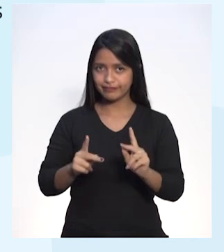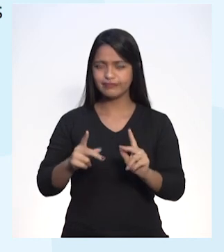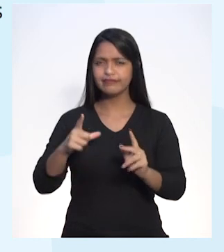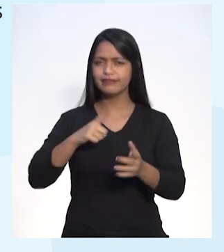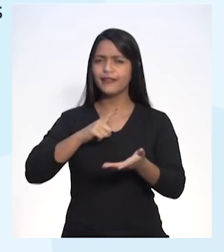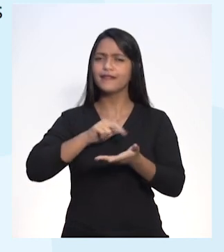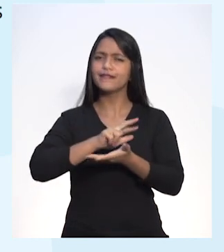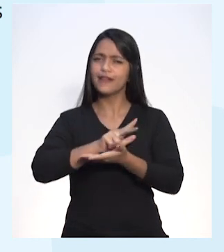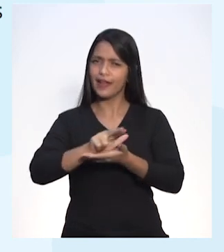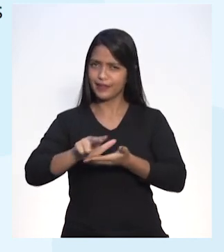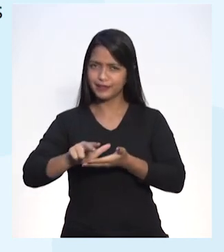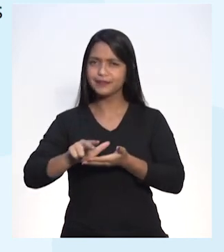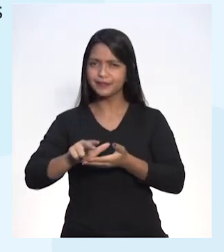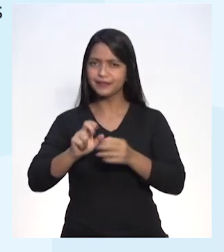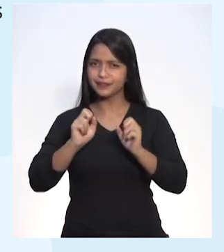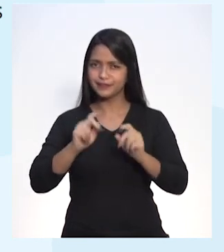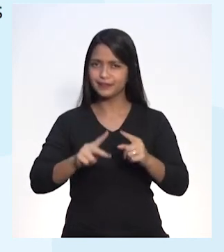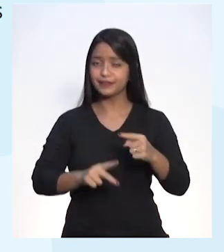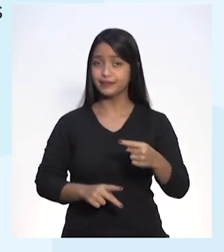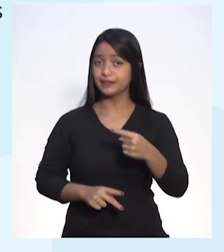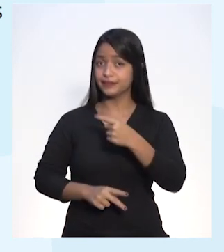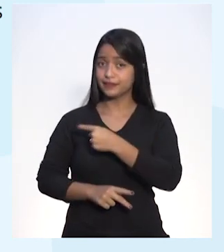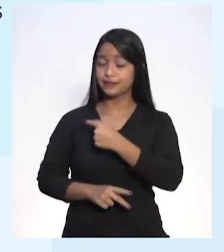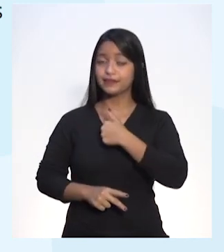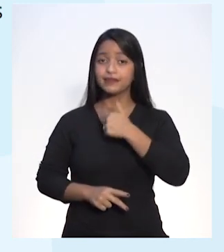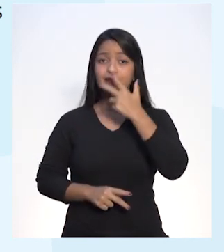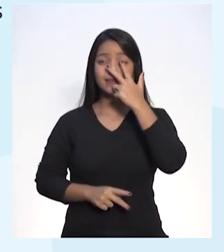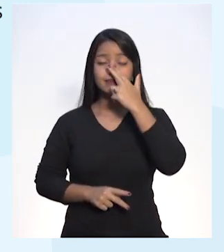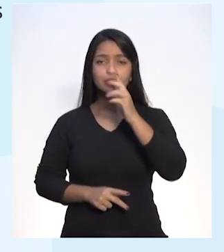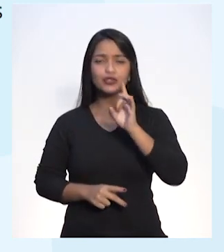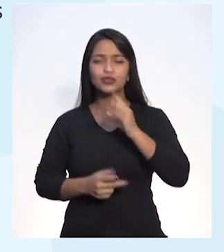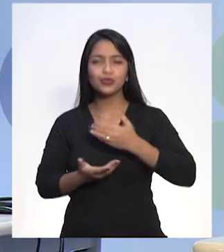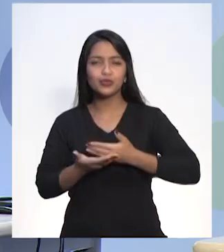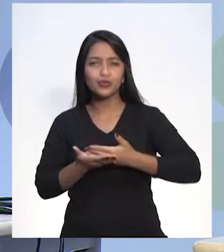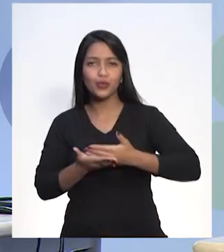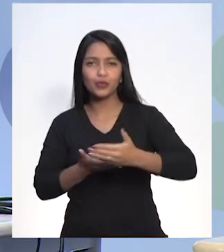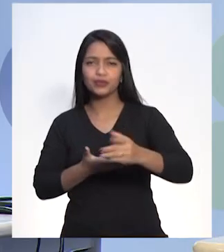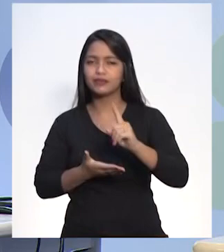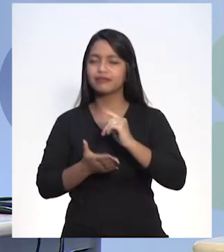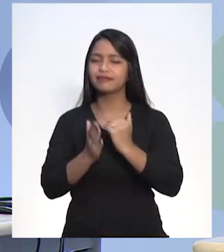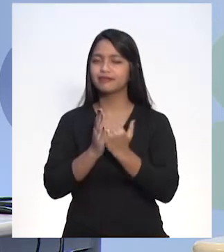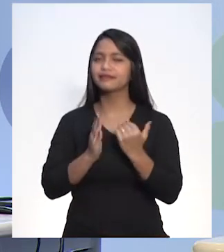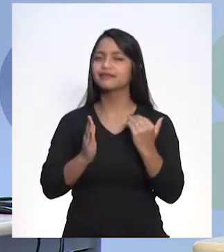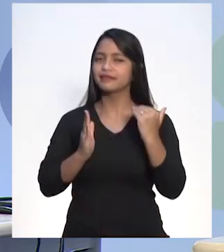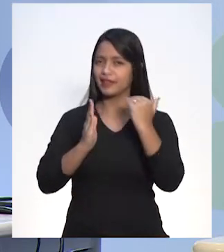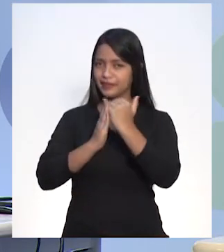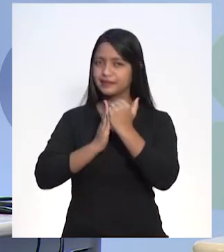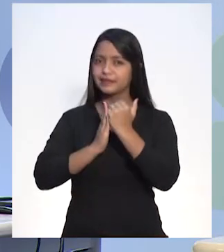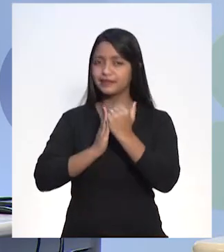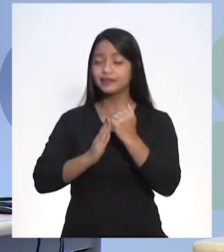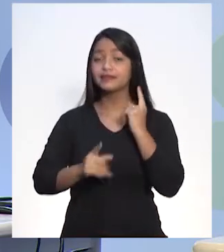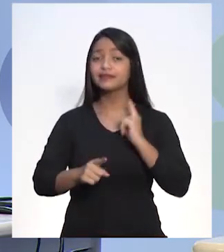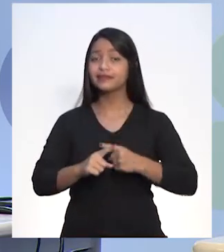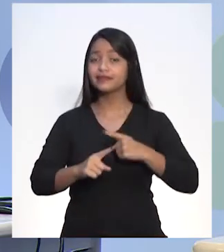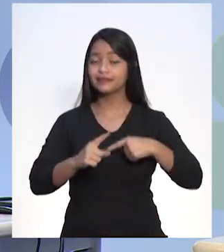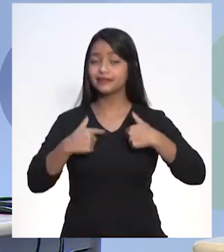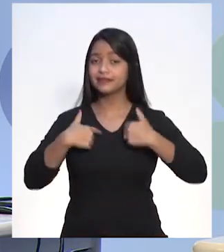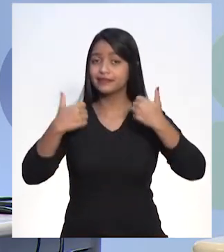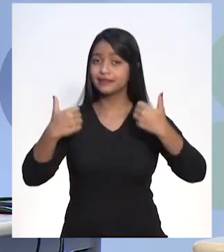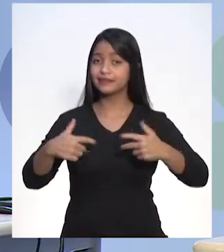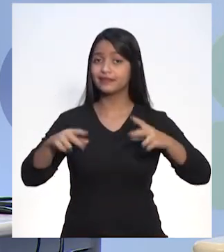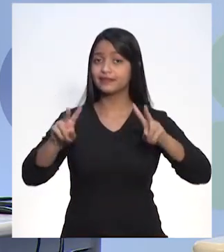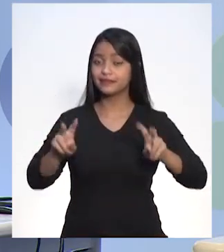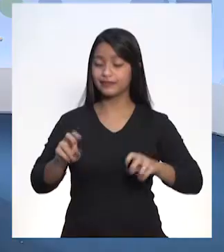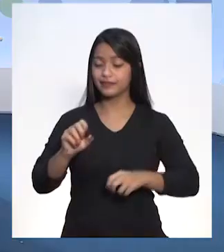ele é um prólogo. Aluno meu, você já ouviu falar o que é um prólogo? Então, é o seguinte, prólogo é um